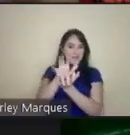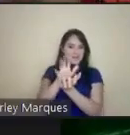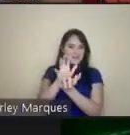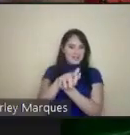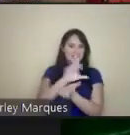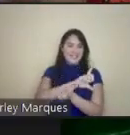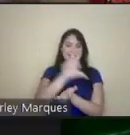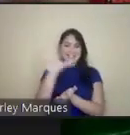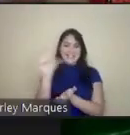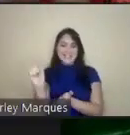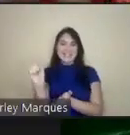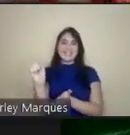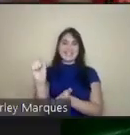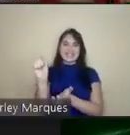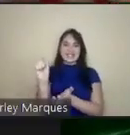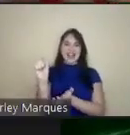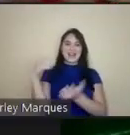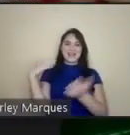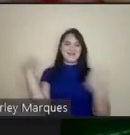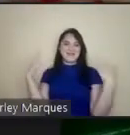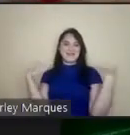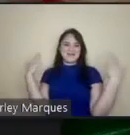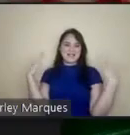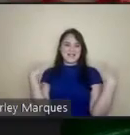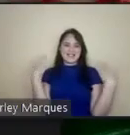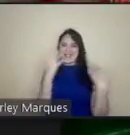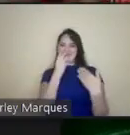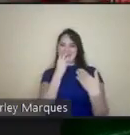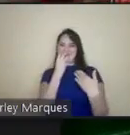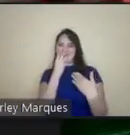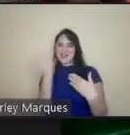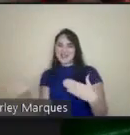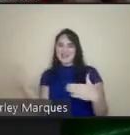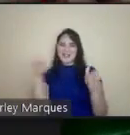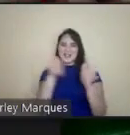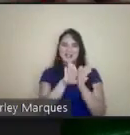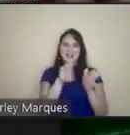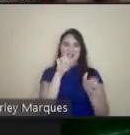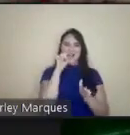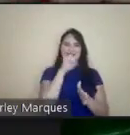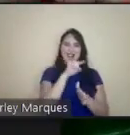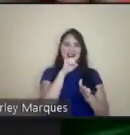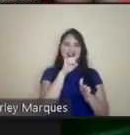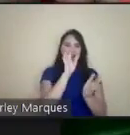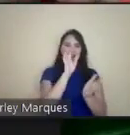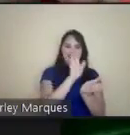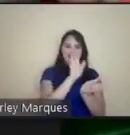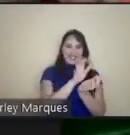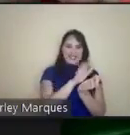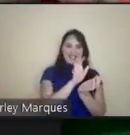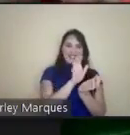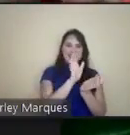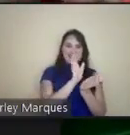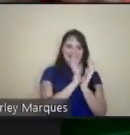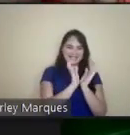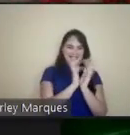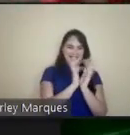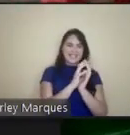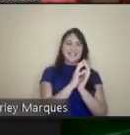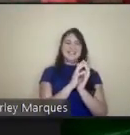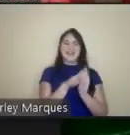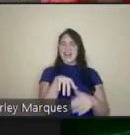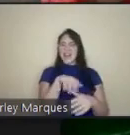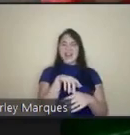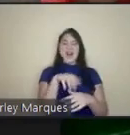e pegou um toró lá no meio da rua do Recife, não foi, Cida? Daqui a pouco ela conta assim. Bob Marley, o cachorro dela é Bob Marley.